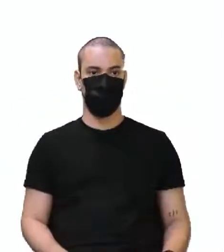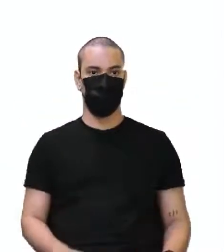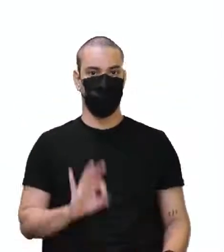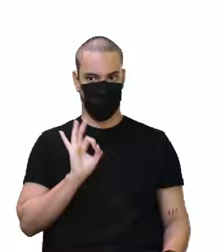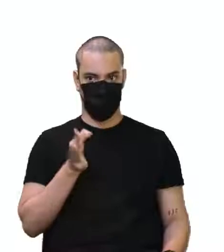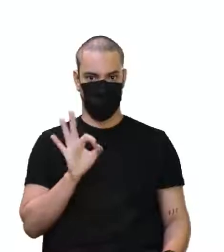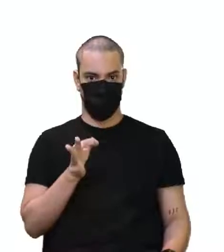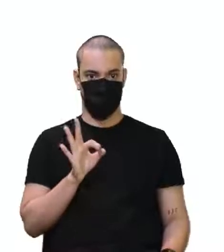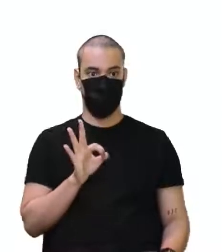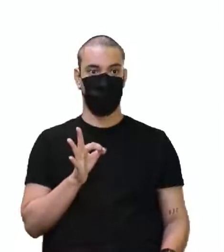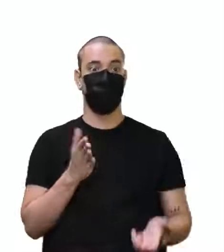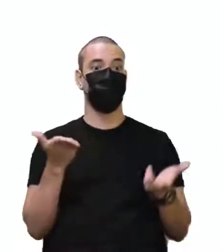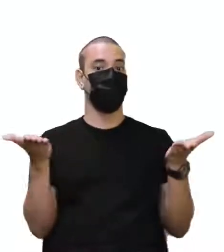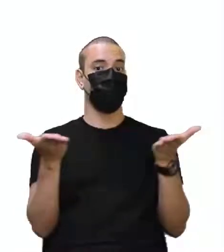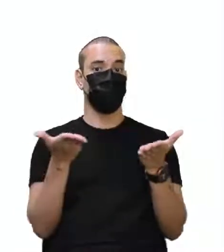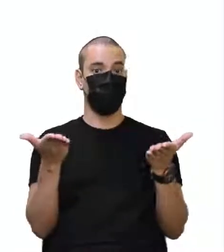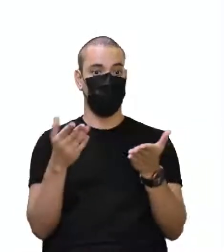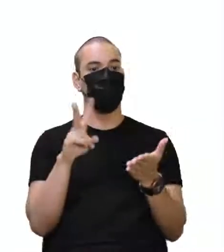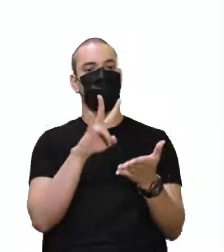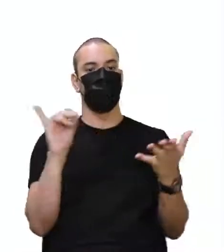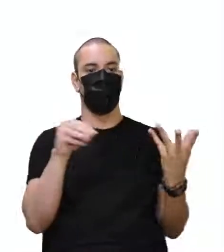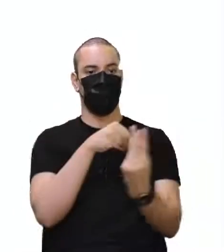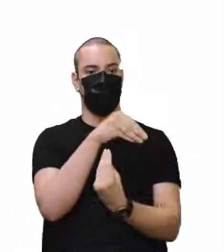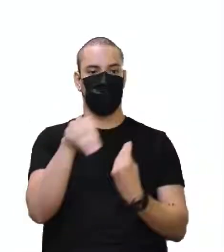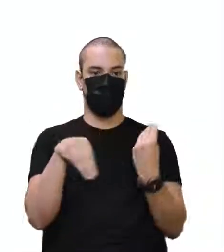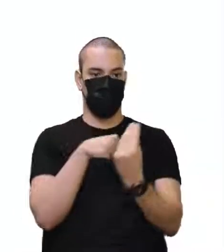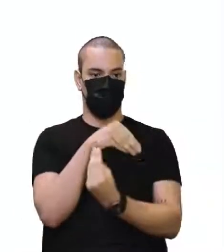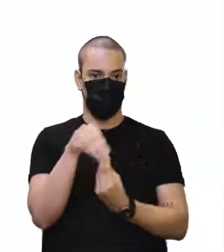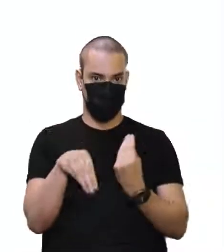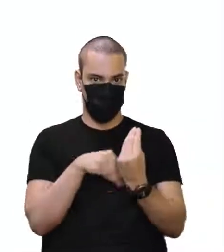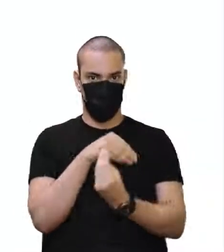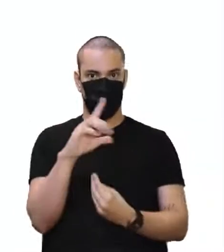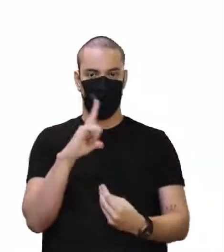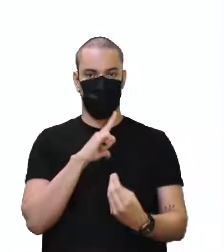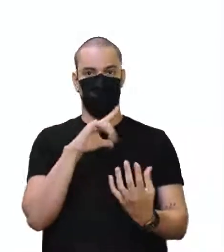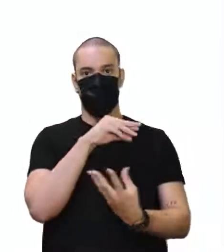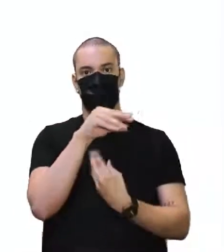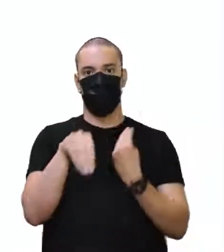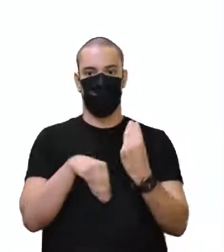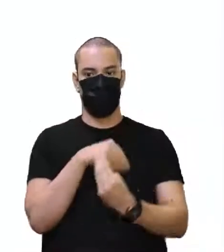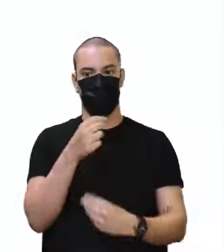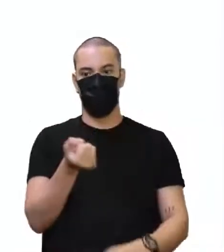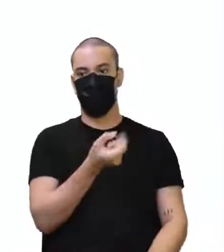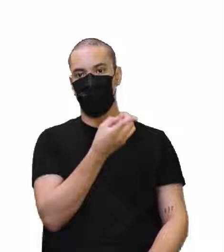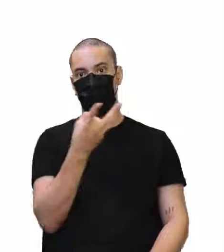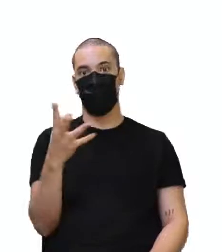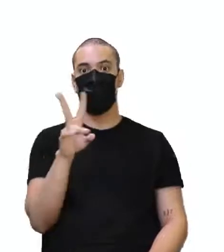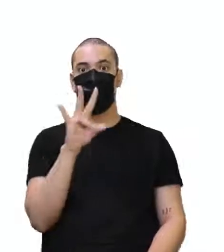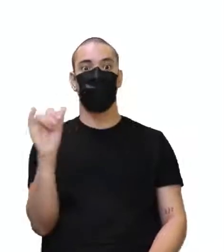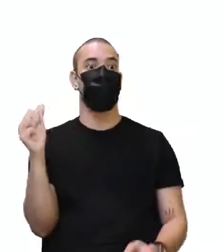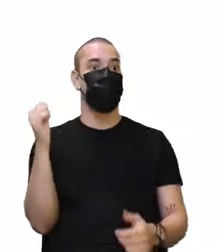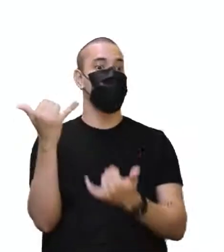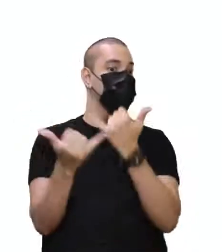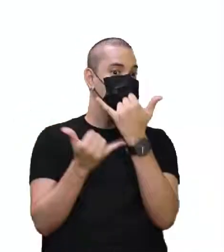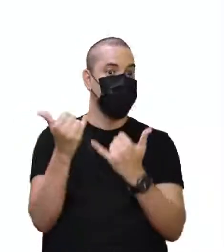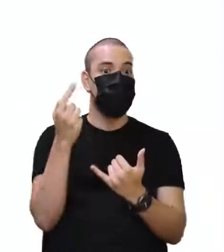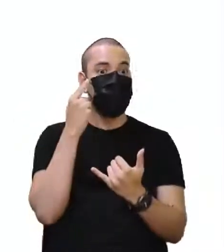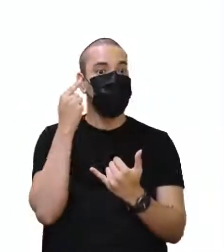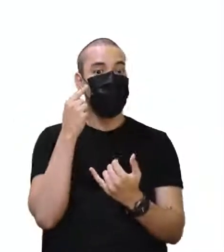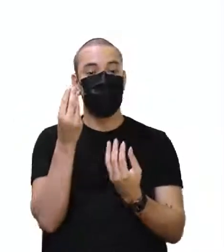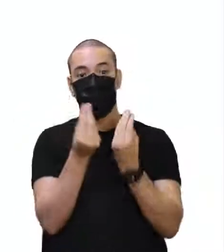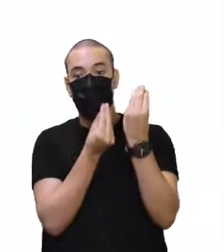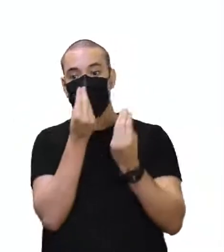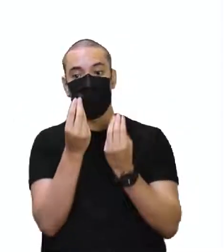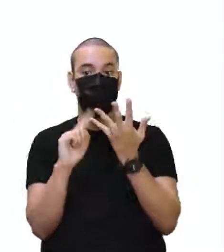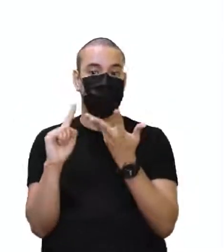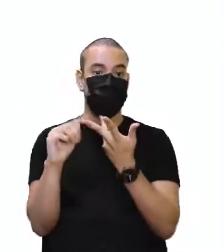tá bom? Agora, vai misturar. Você vai ter uma mistura aí desses gametas. Você vai brincar de fecundar, tá bom?